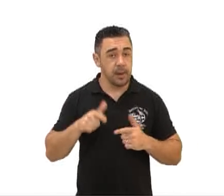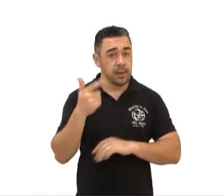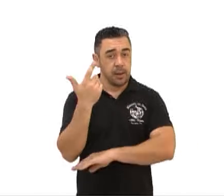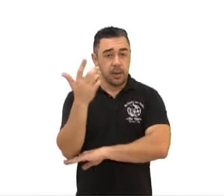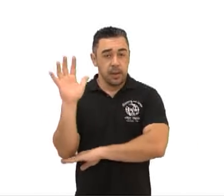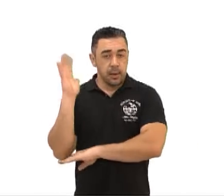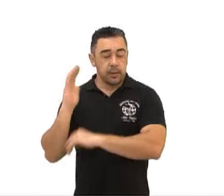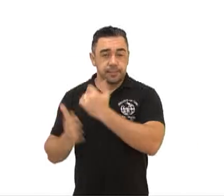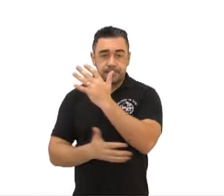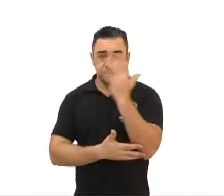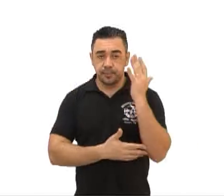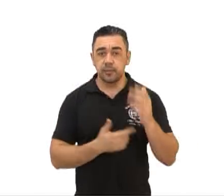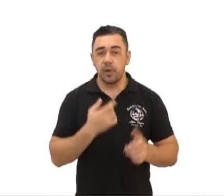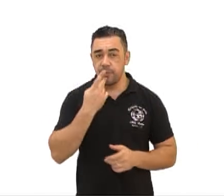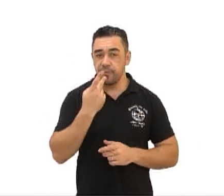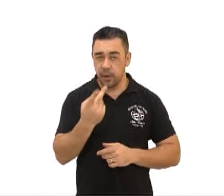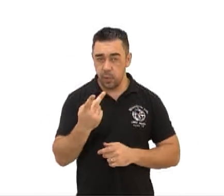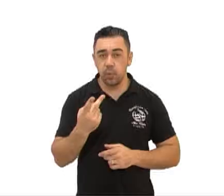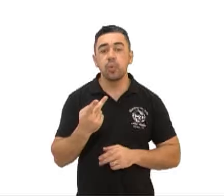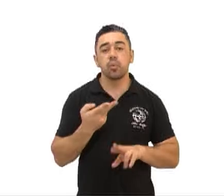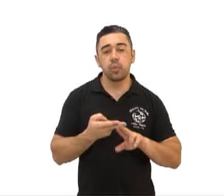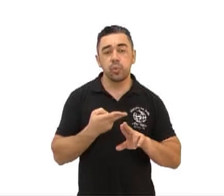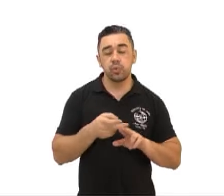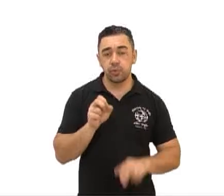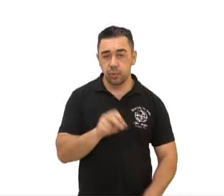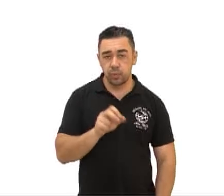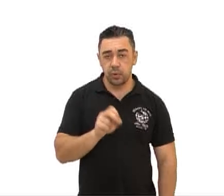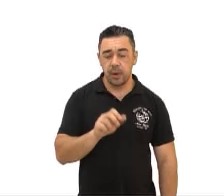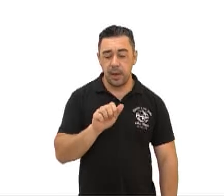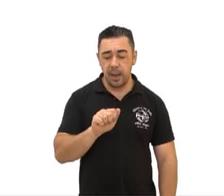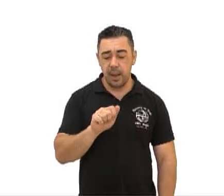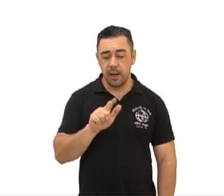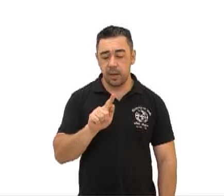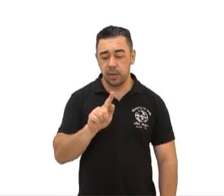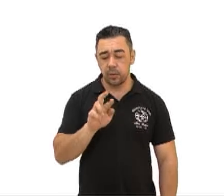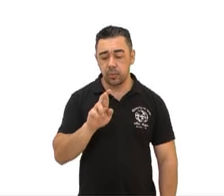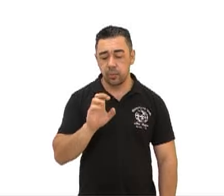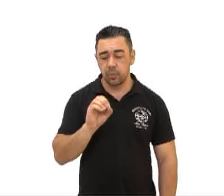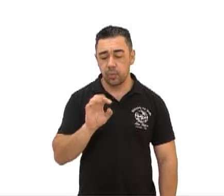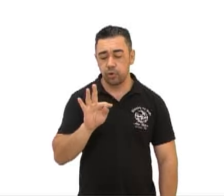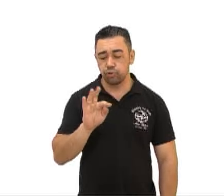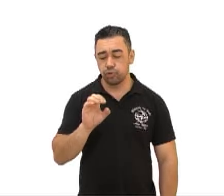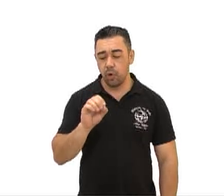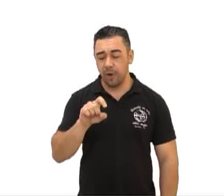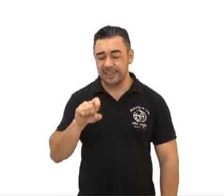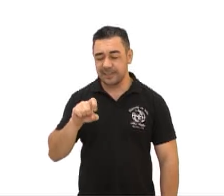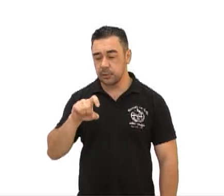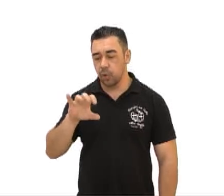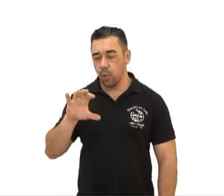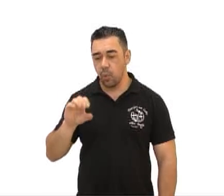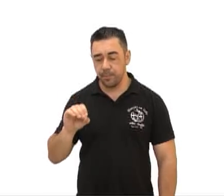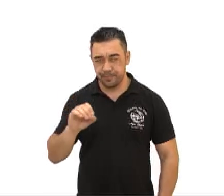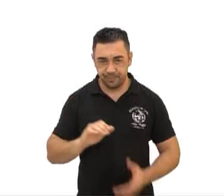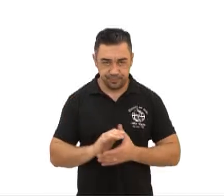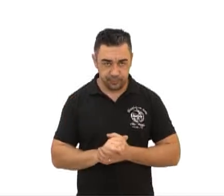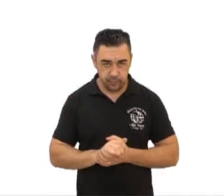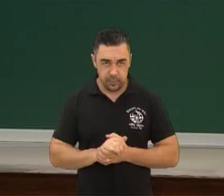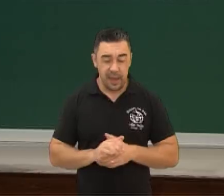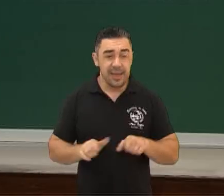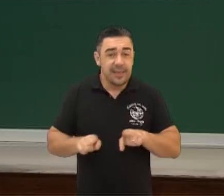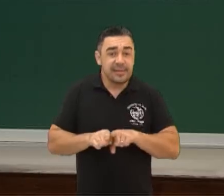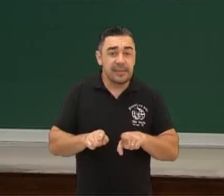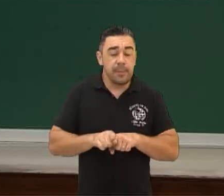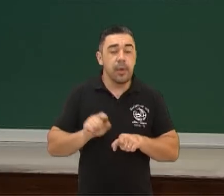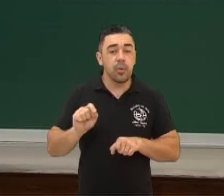do agrotóxico, que é uma prática ali, do agronegócio. Compactação do solo. A compactação